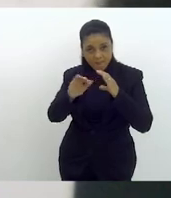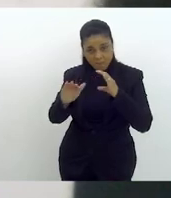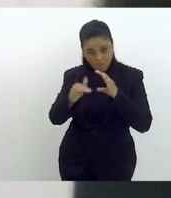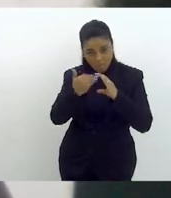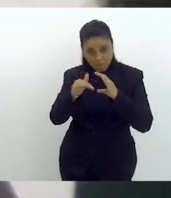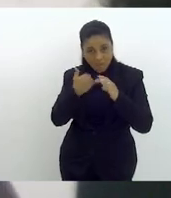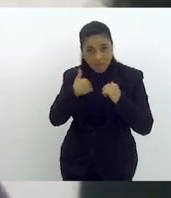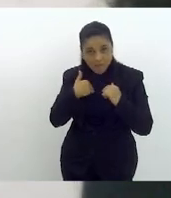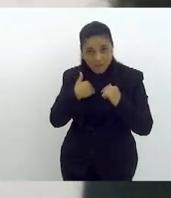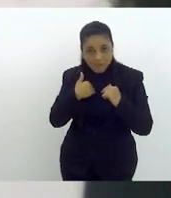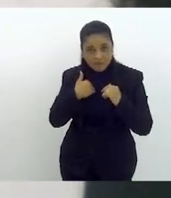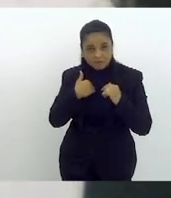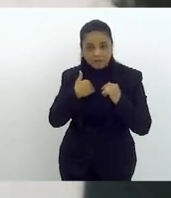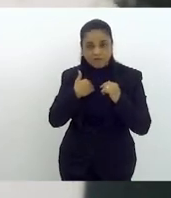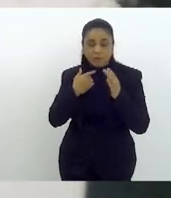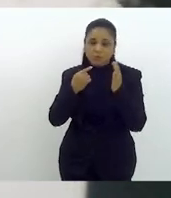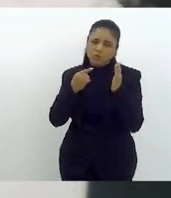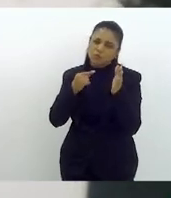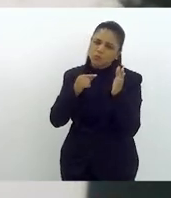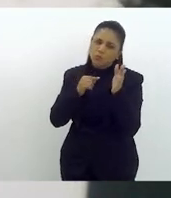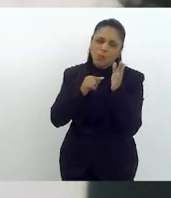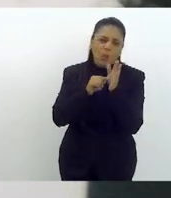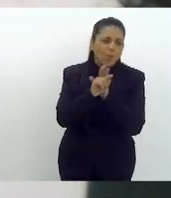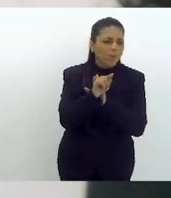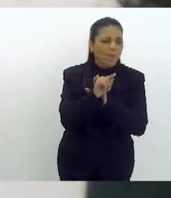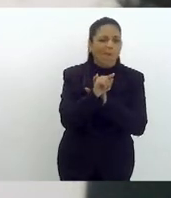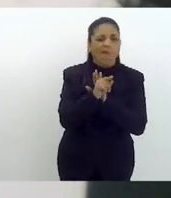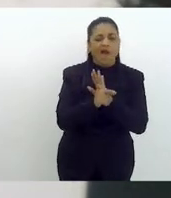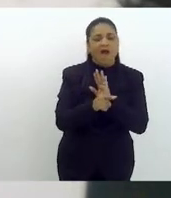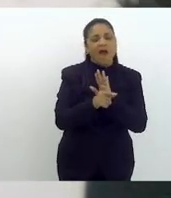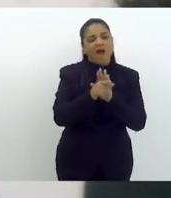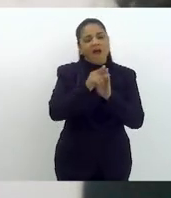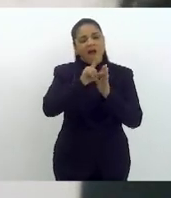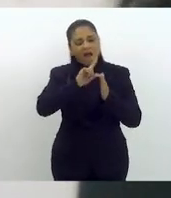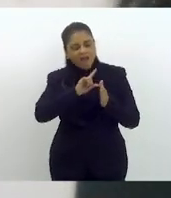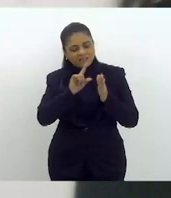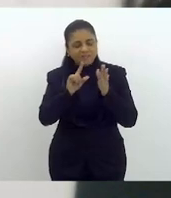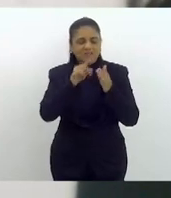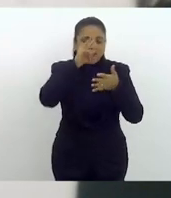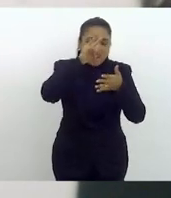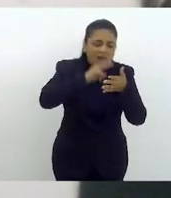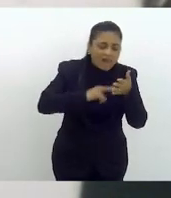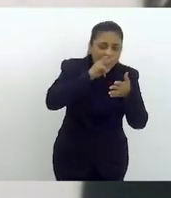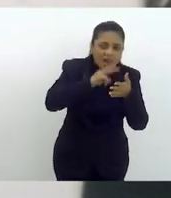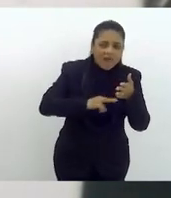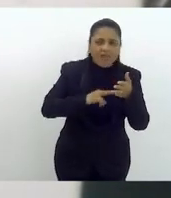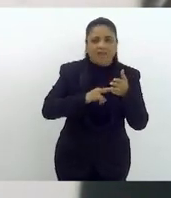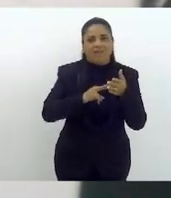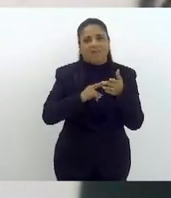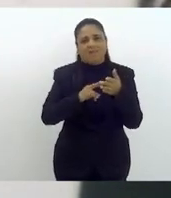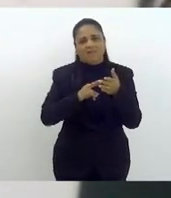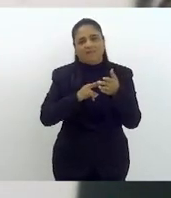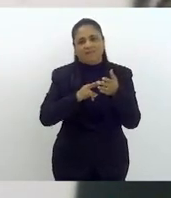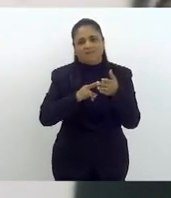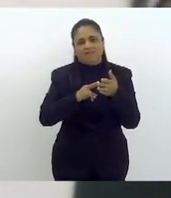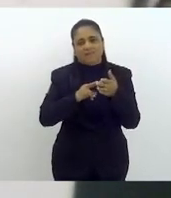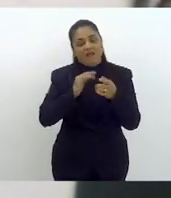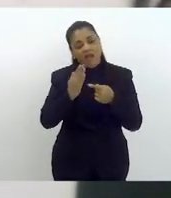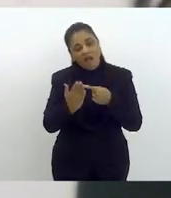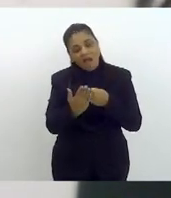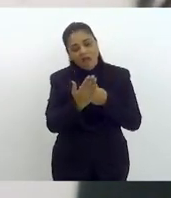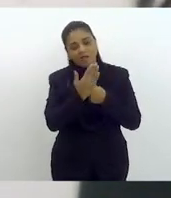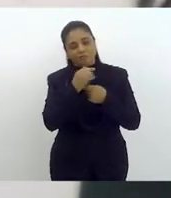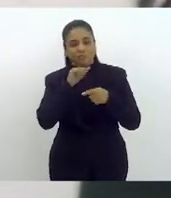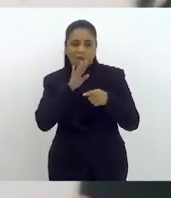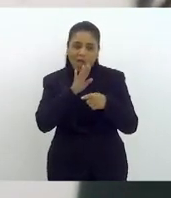Não perguntam sem ler Leiam antes de perguntar isso vai ajudar vocês e a nós